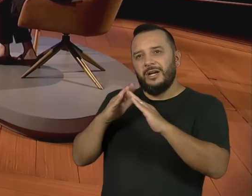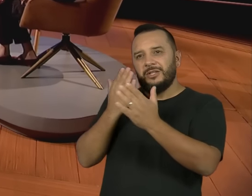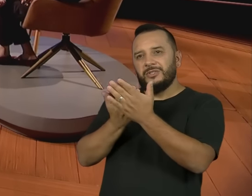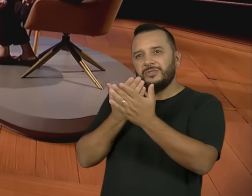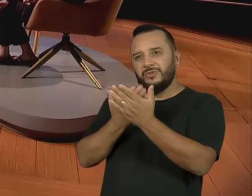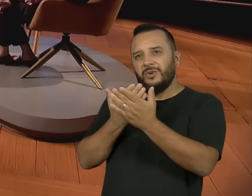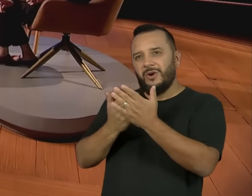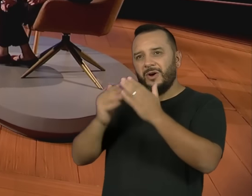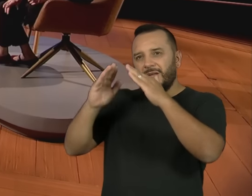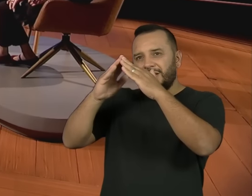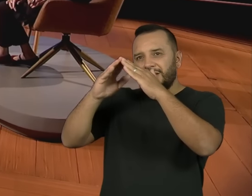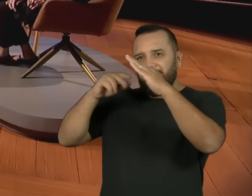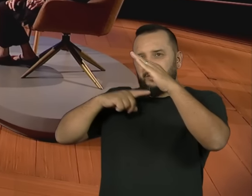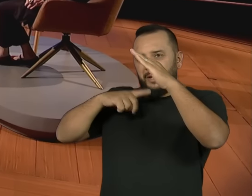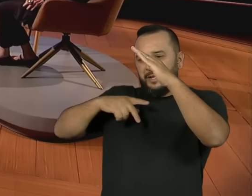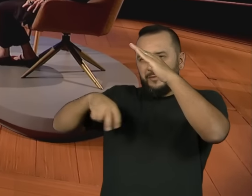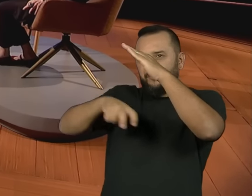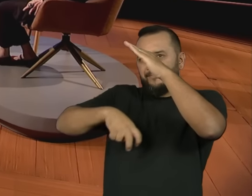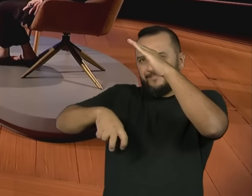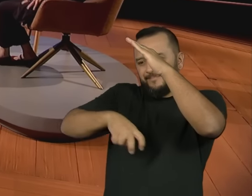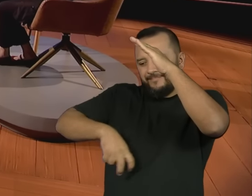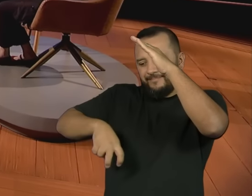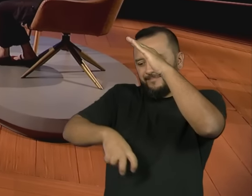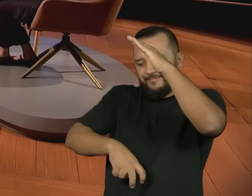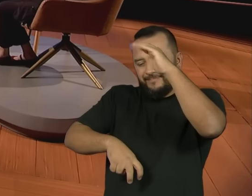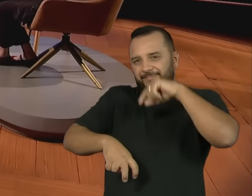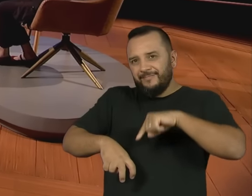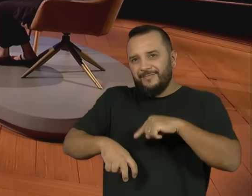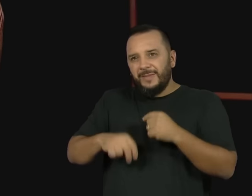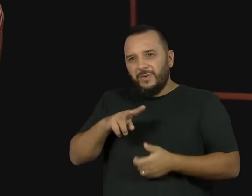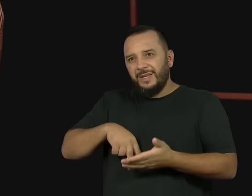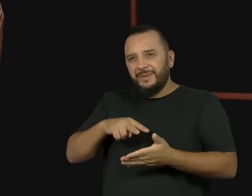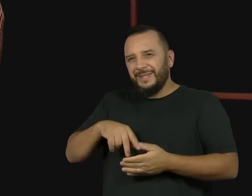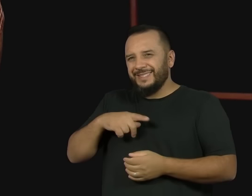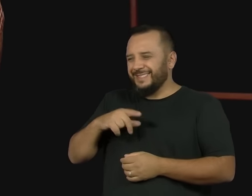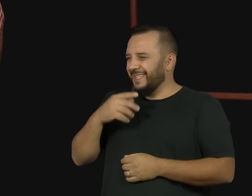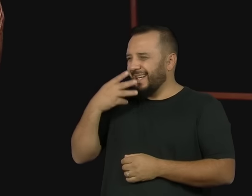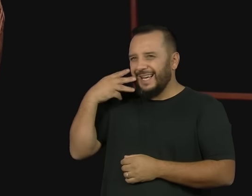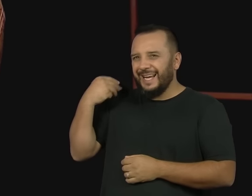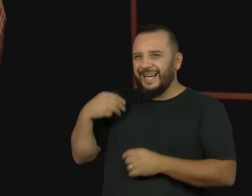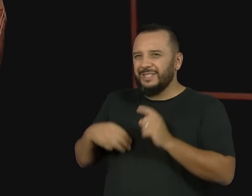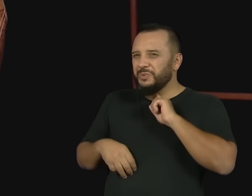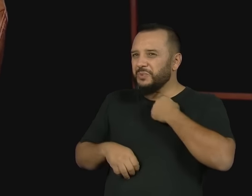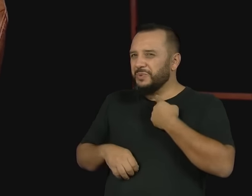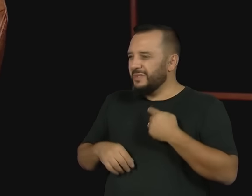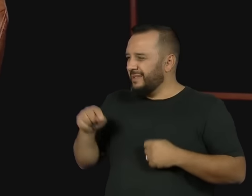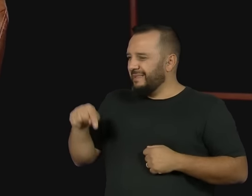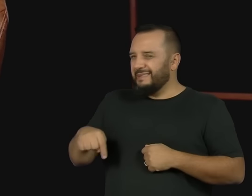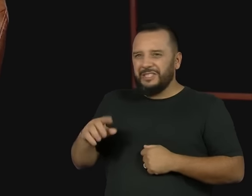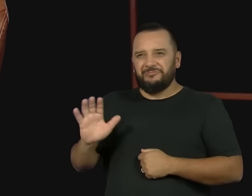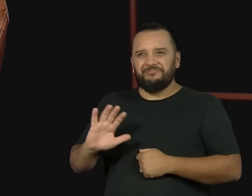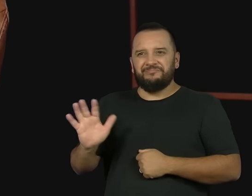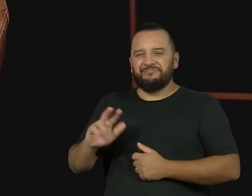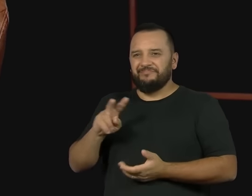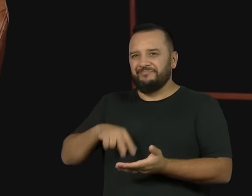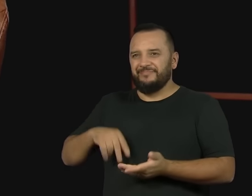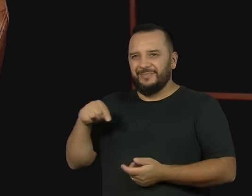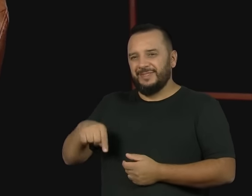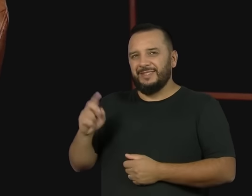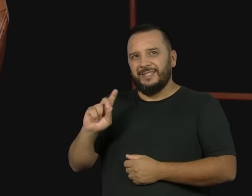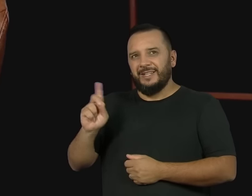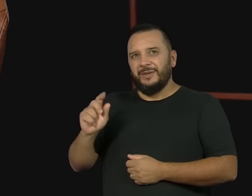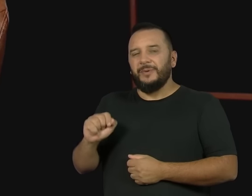colégio. Daí tinha muito gato, muita sujeira, então eu disse, não, eu vou sair daqui. Eu tapeava